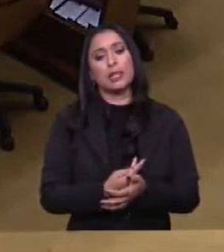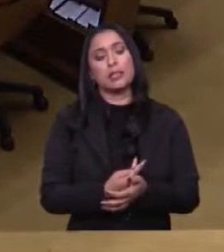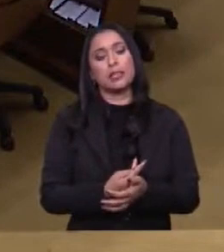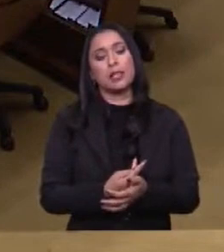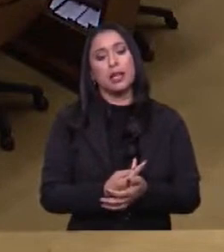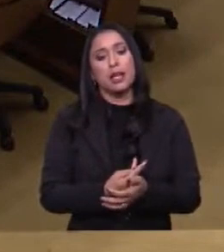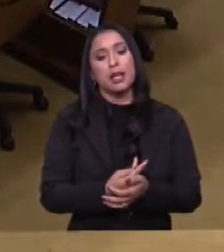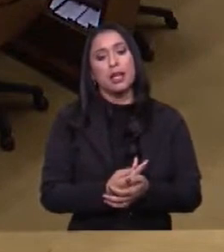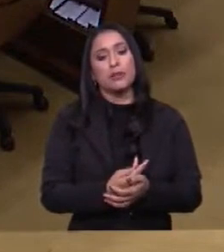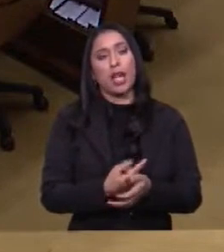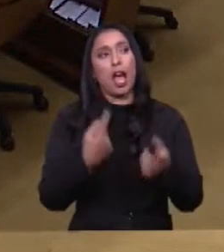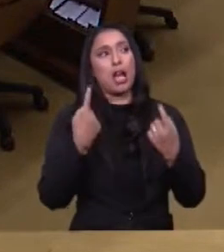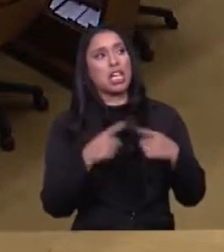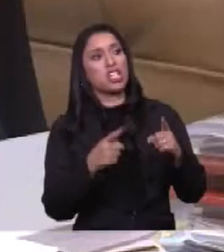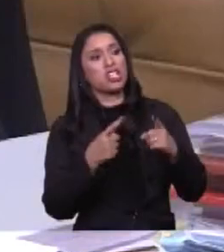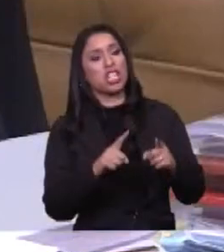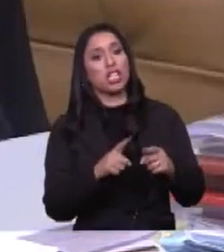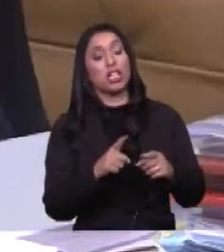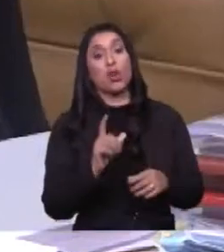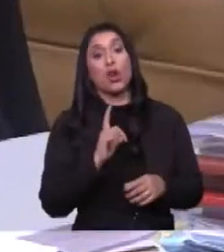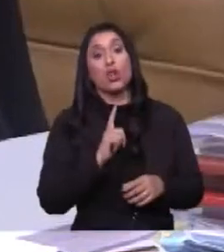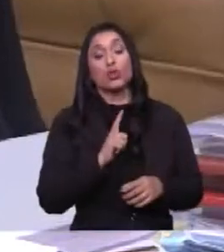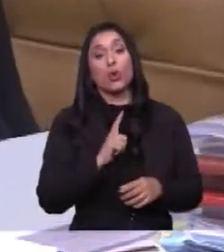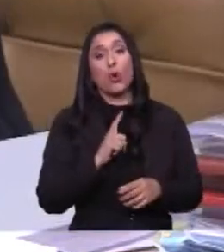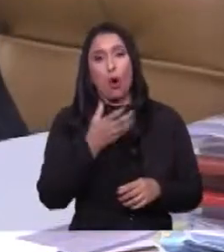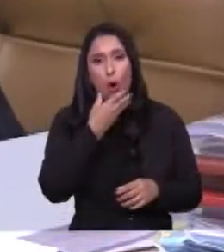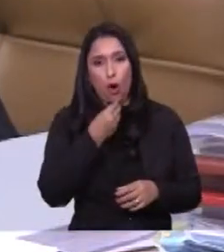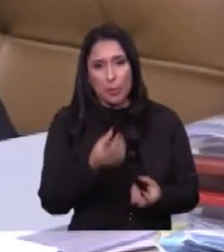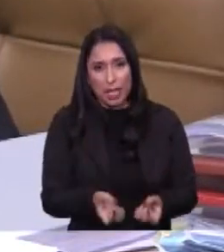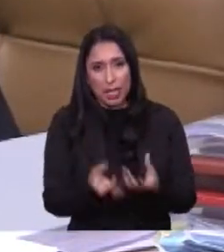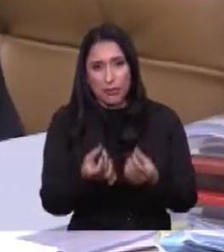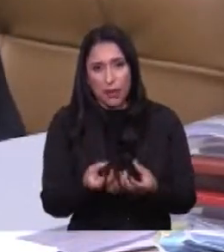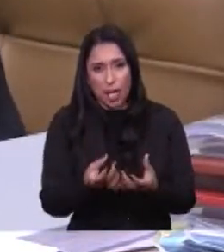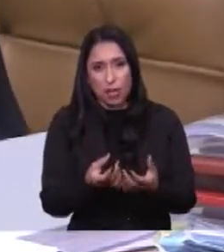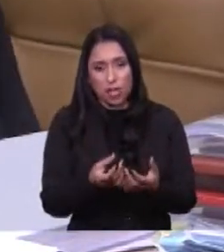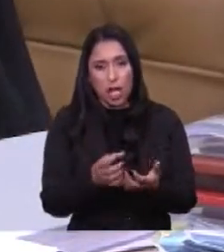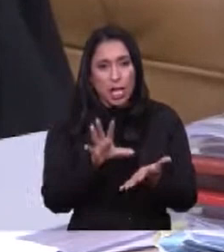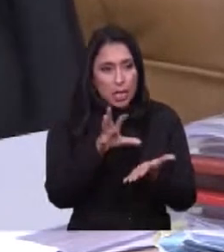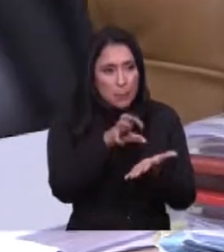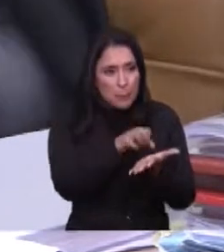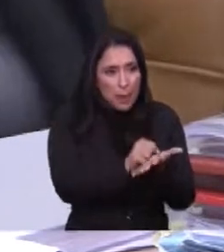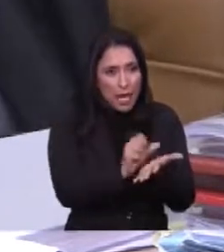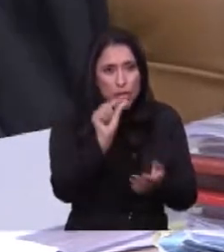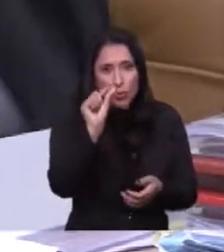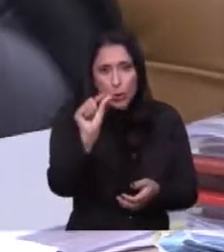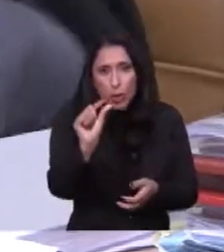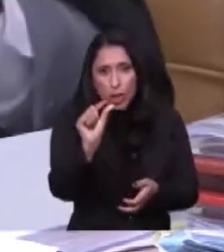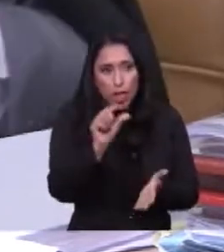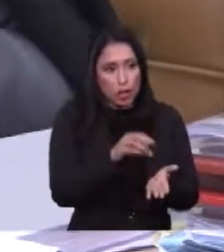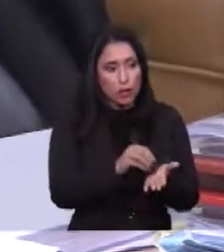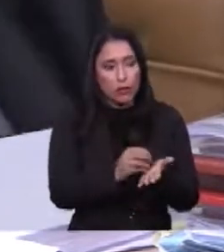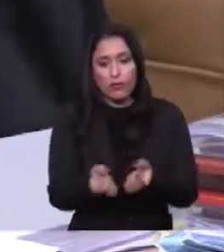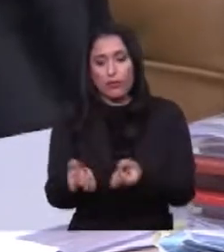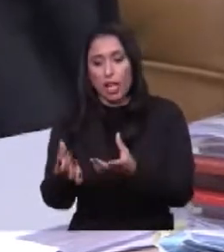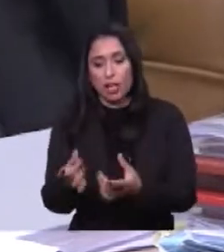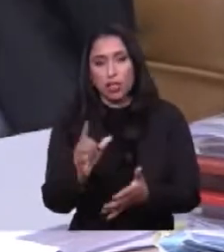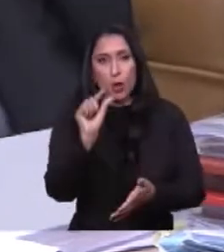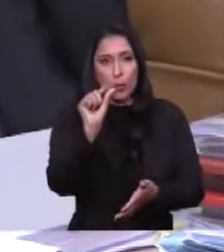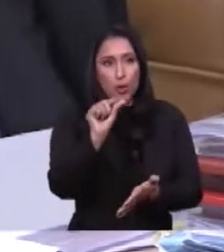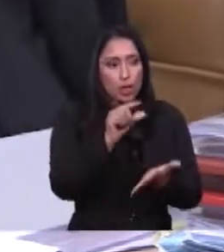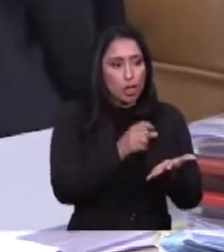ideia e aquela crítica do traficante formiguinha. No meu voto, eu deixo isso bem claro, que essa